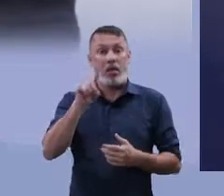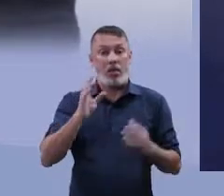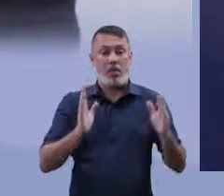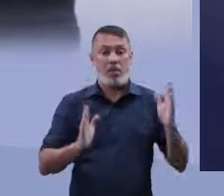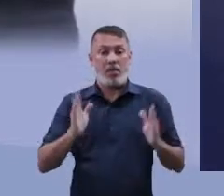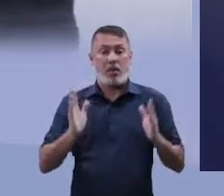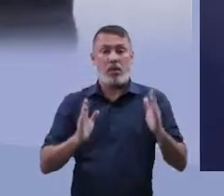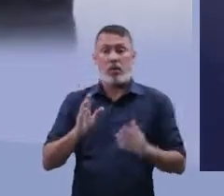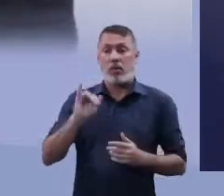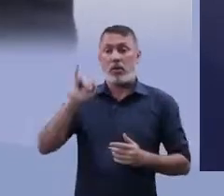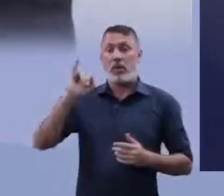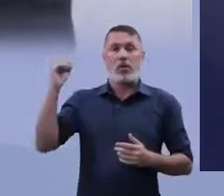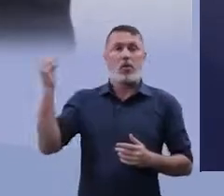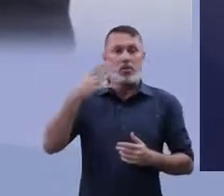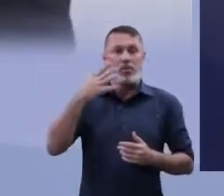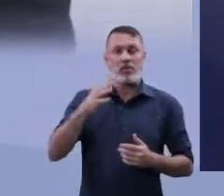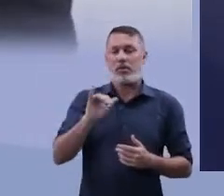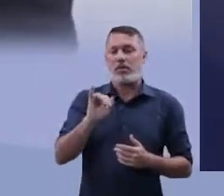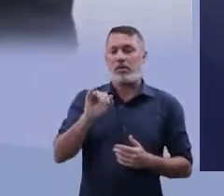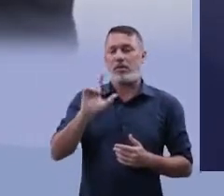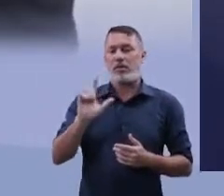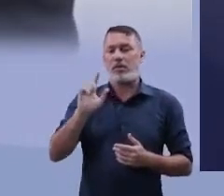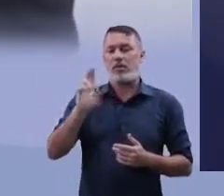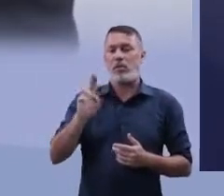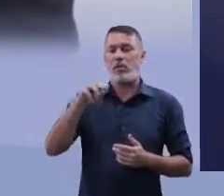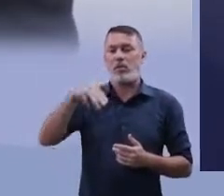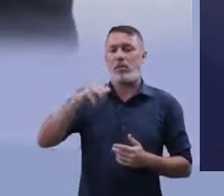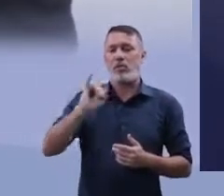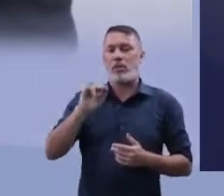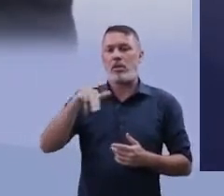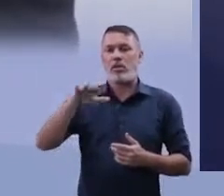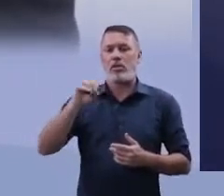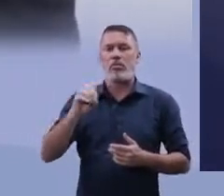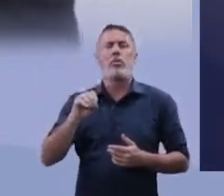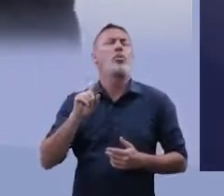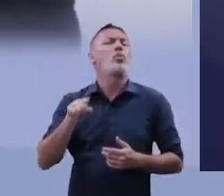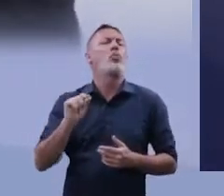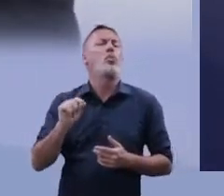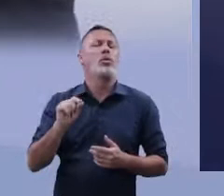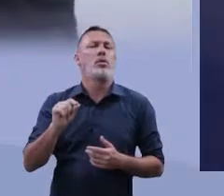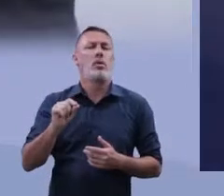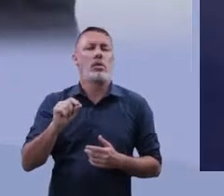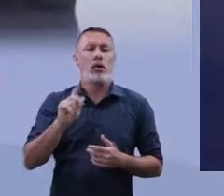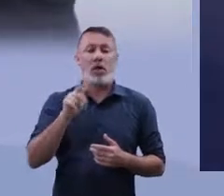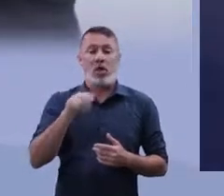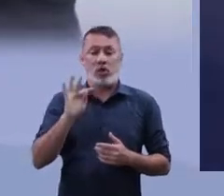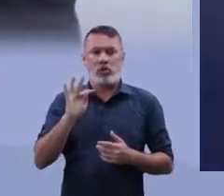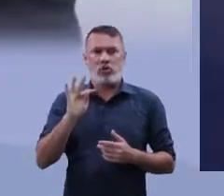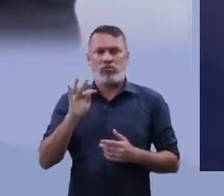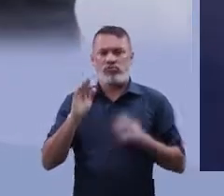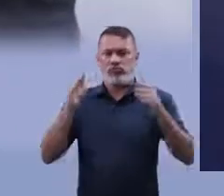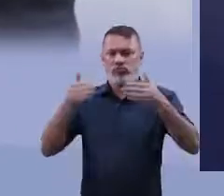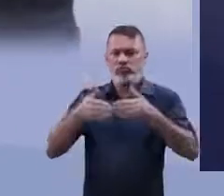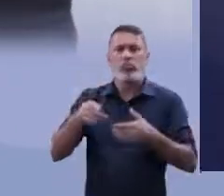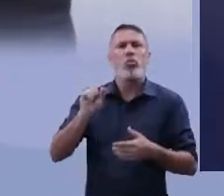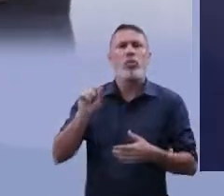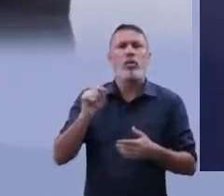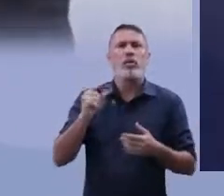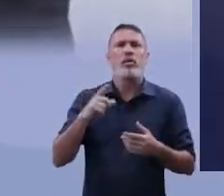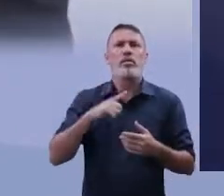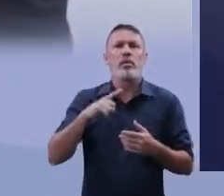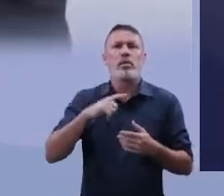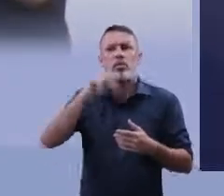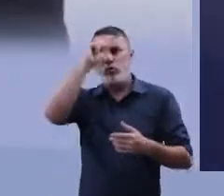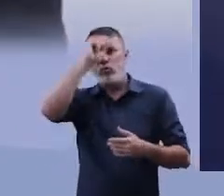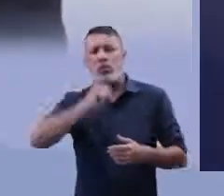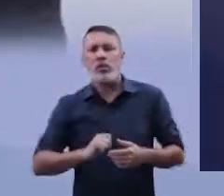Kant entende, compreende que o sujeito moderno, né, deve ser, ou que deve ser esse século das luzes, ou que deve ser as